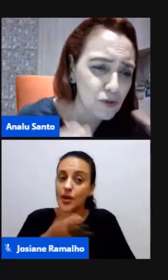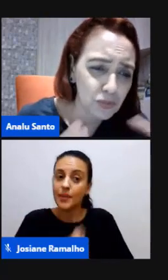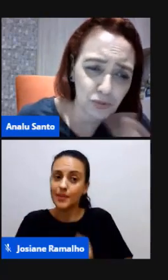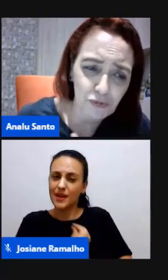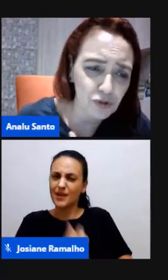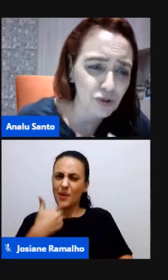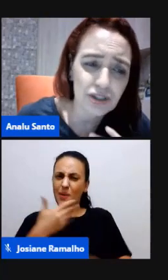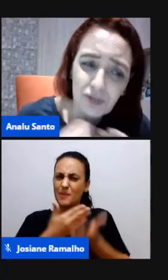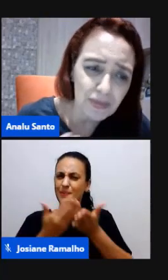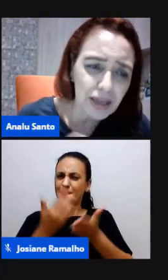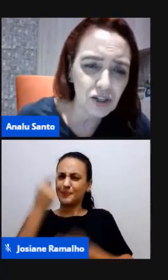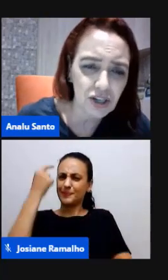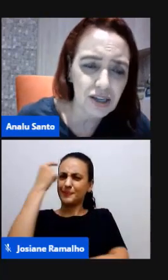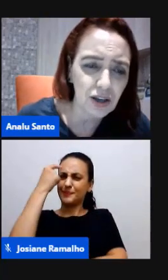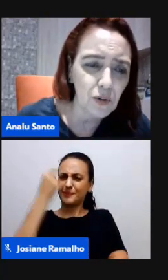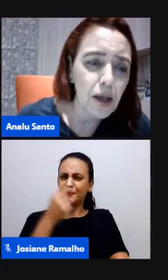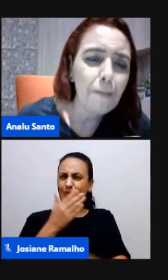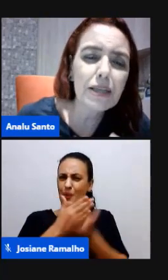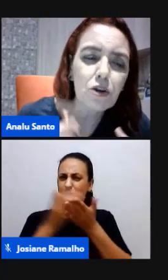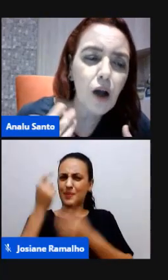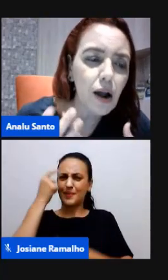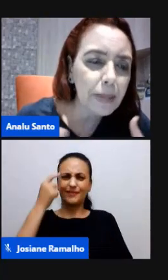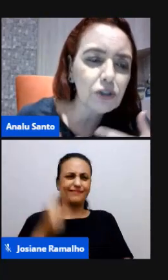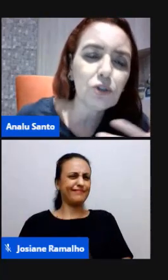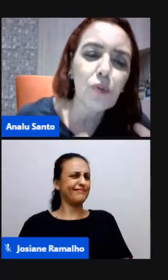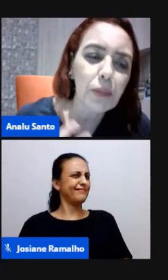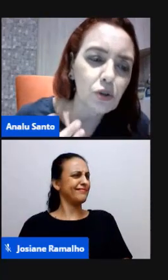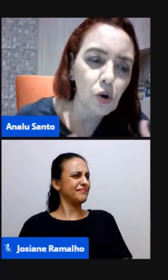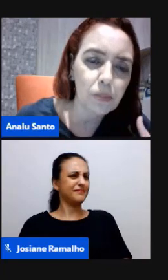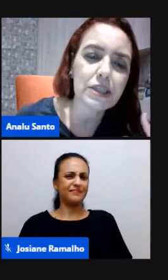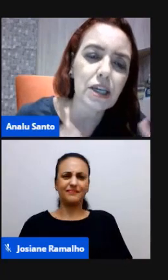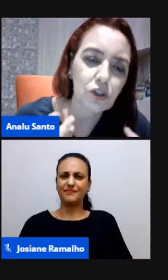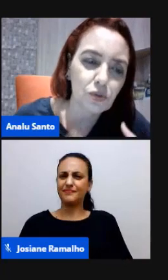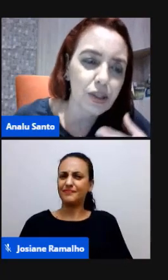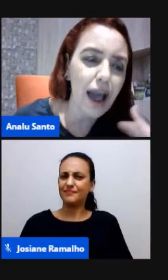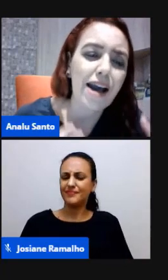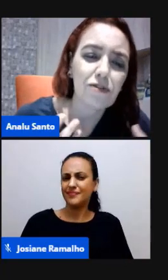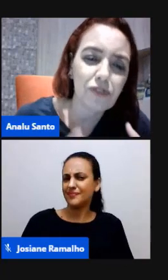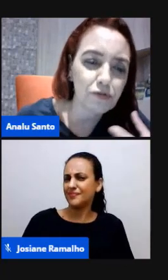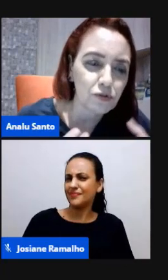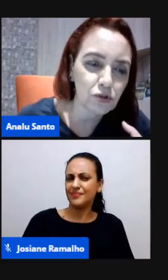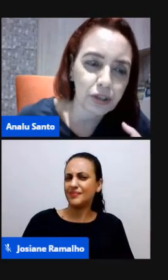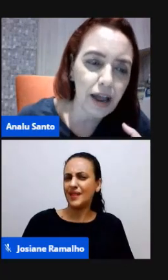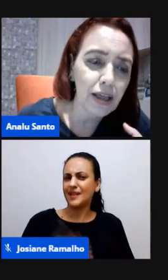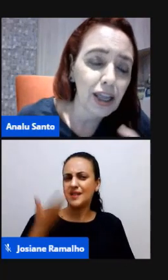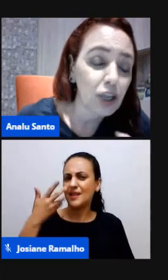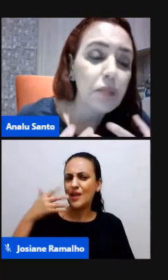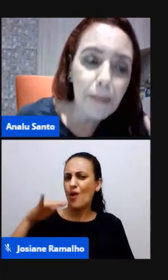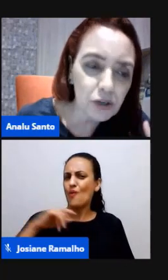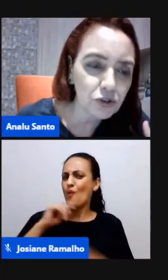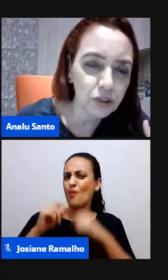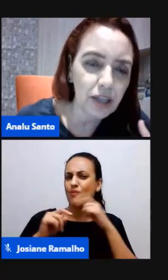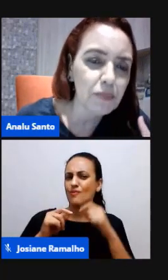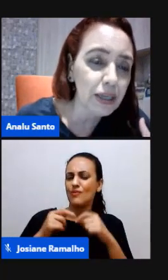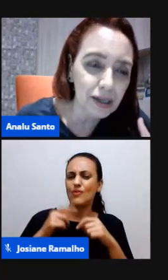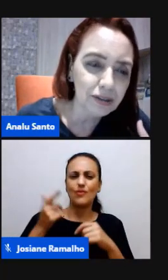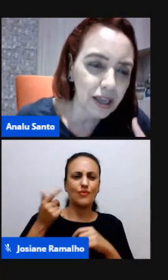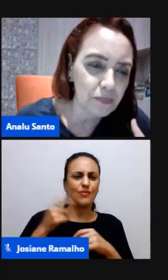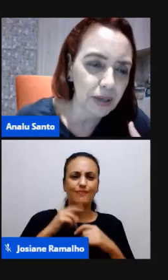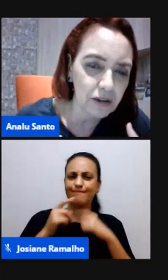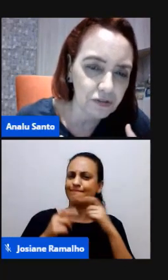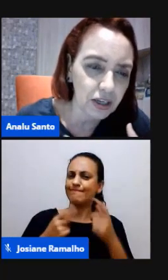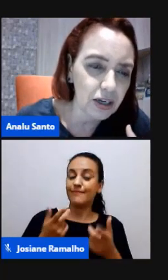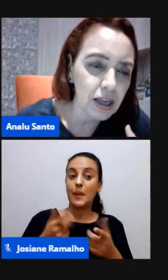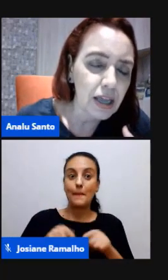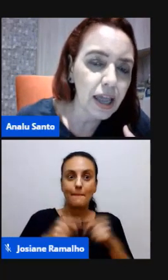como alguns professores, eu também achei que não. Mas a partir do momento que eu comecei a estudar, a ver funcionar, eu me apaixonei, me